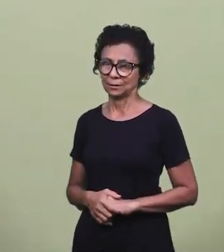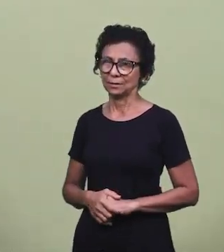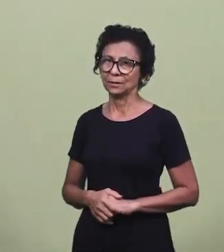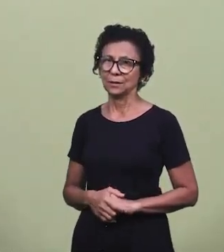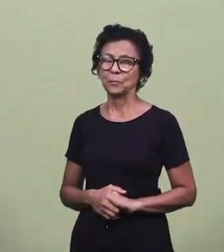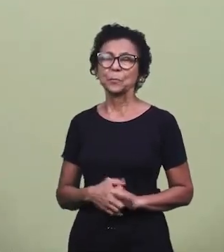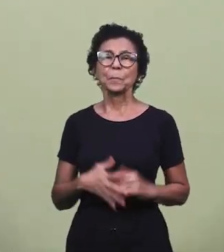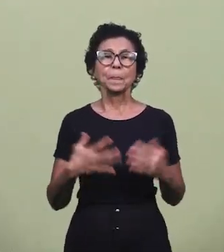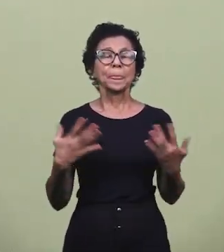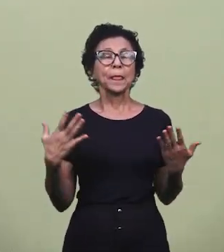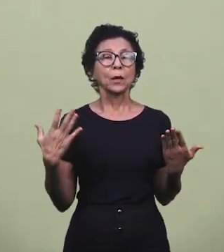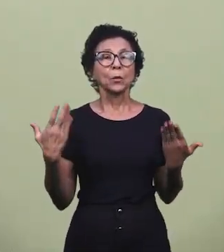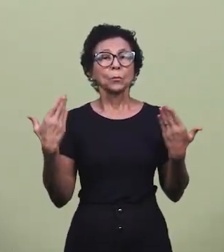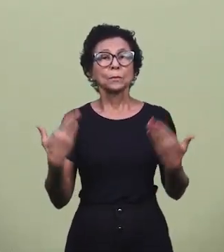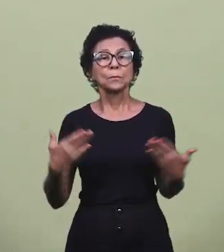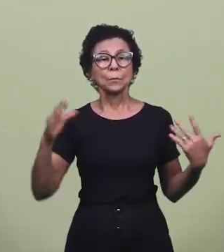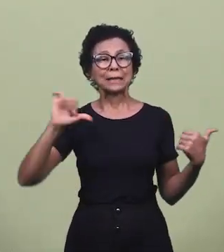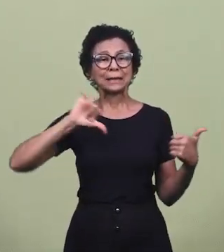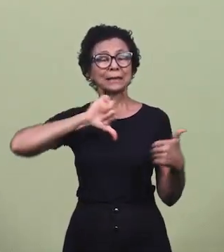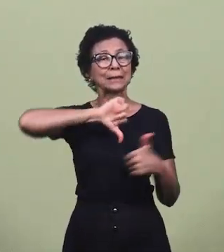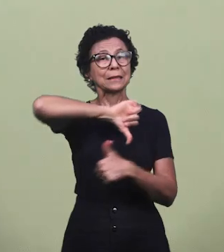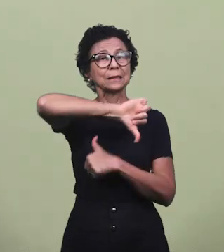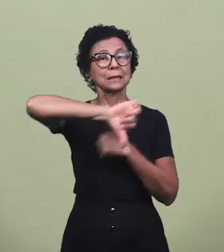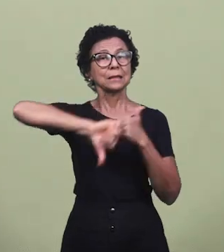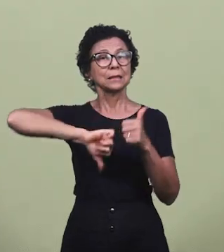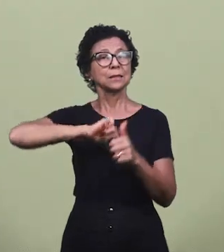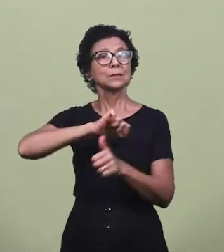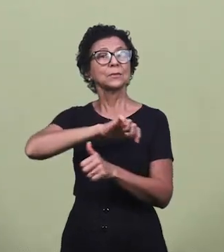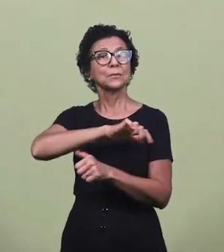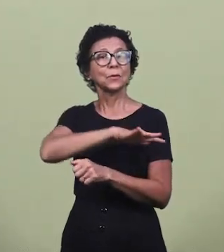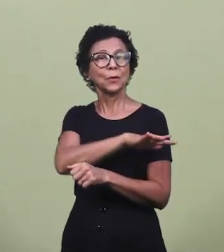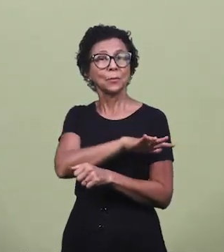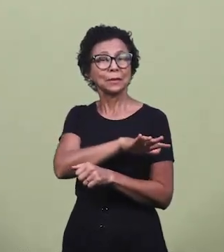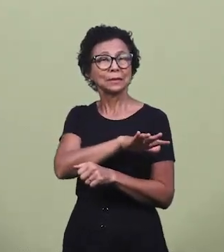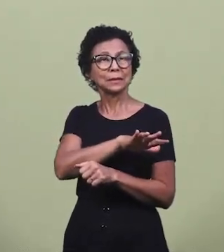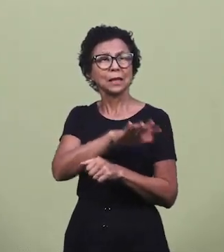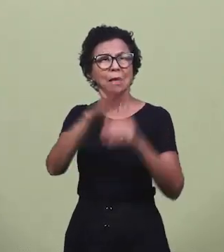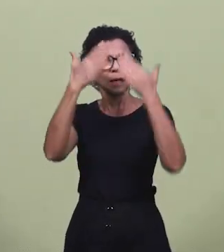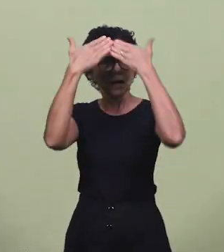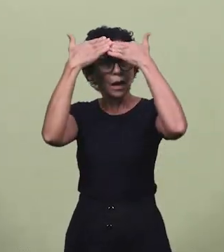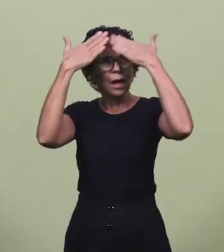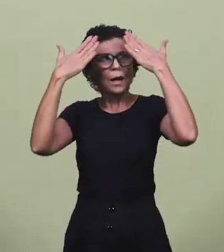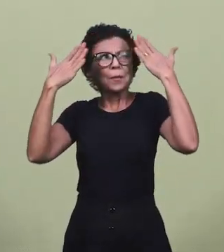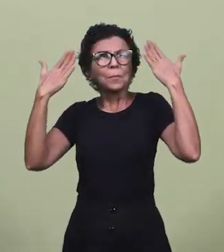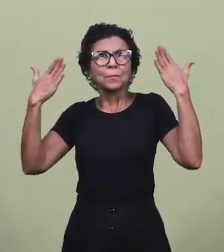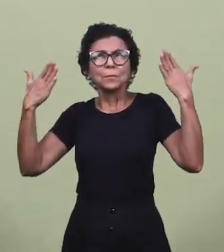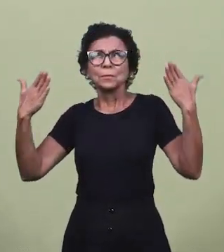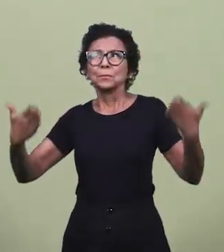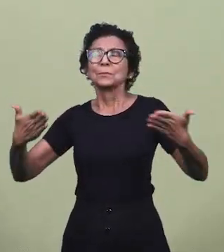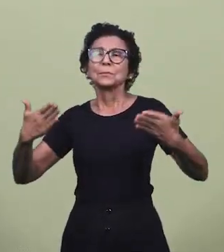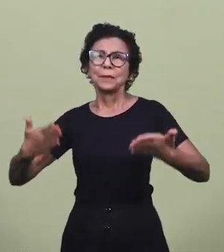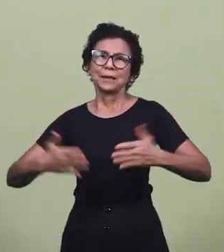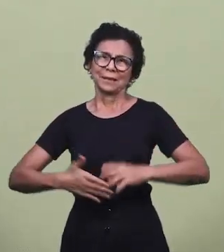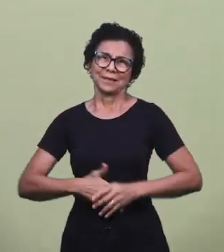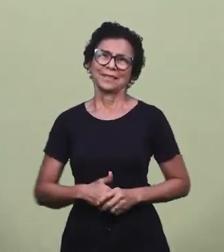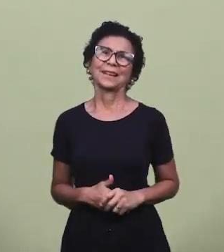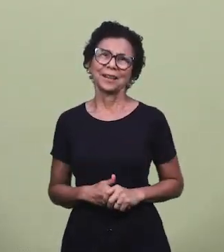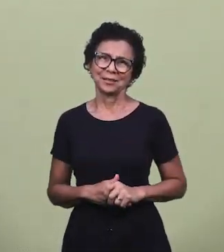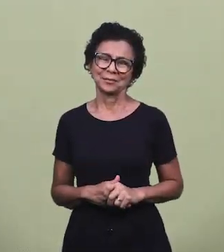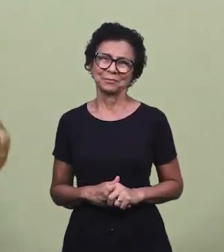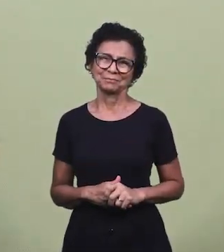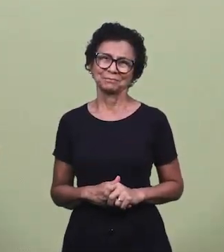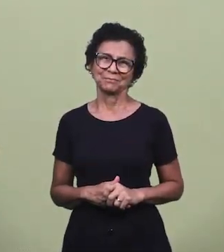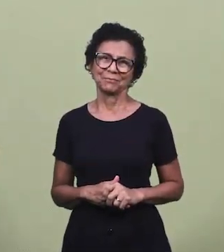Uma transformação que vem pela renovação do entendimento. Aonde que nós somos renovados no nosso